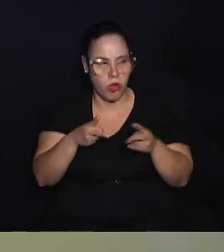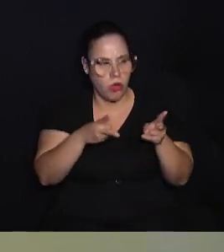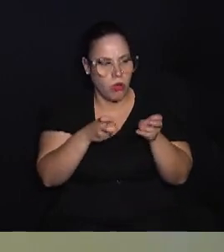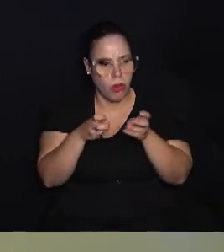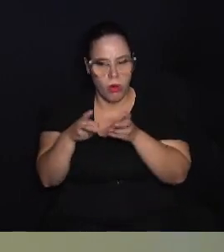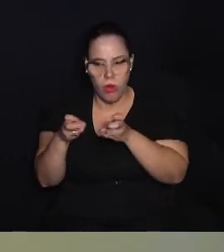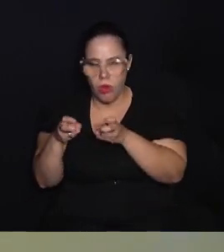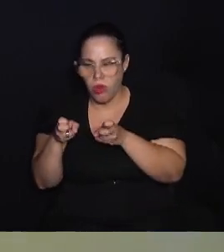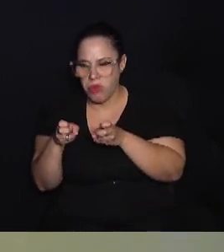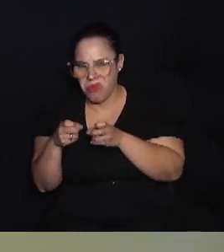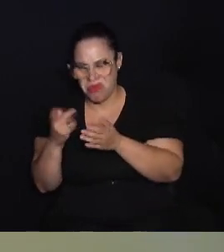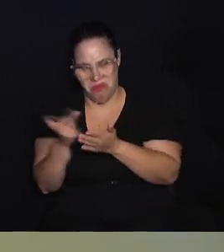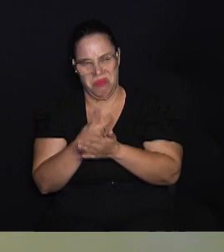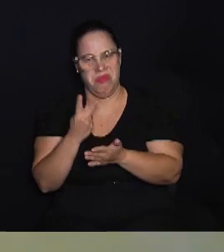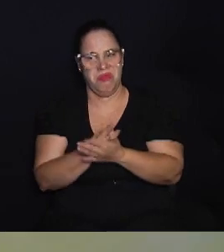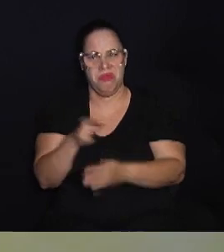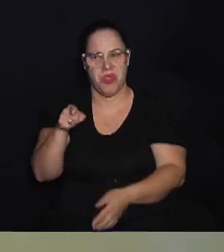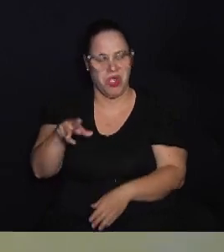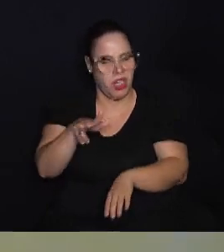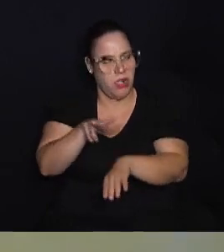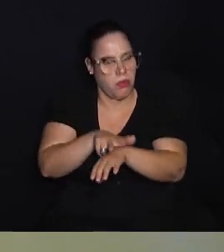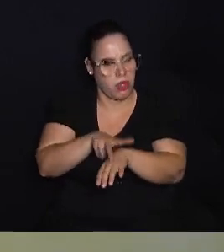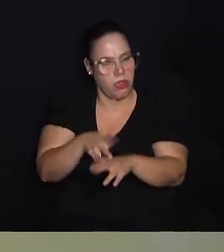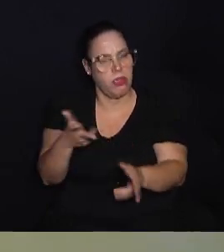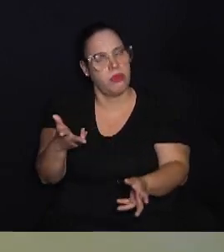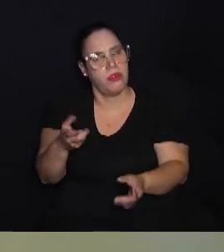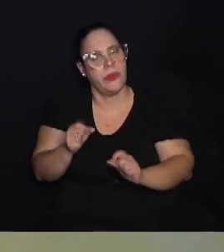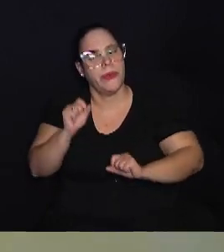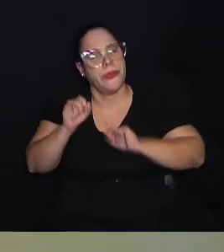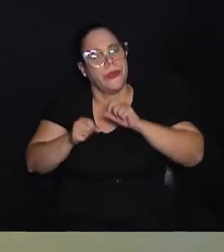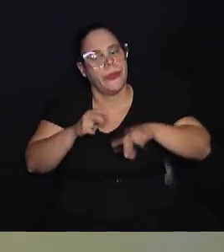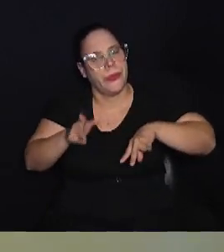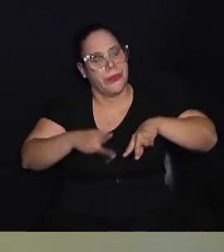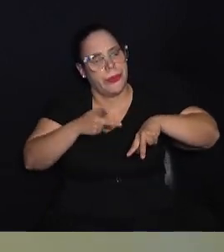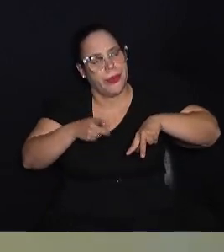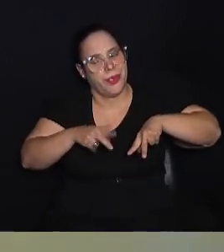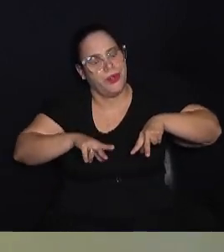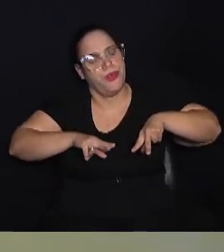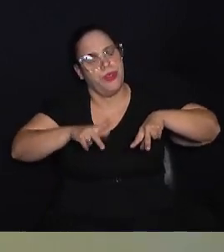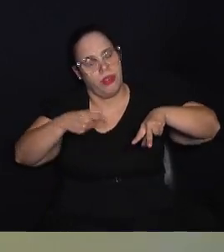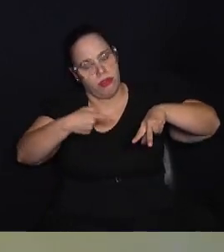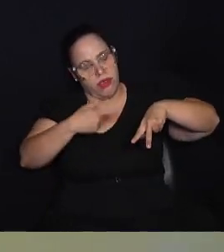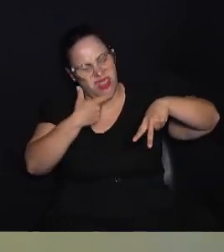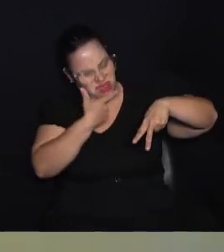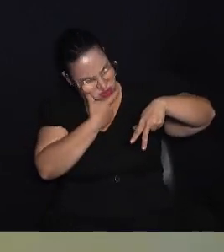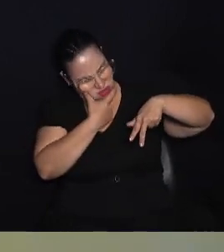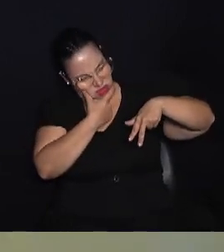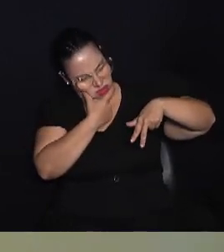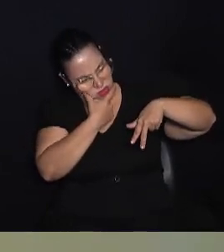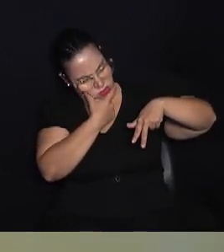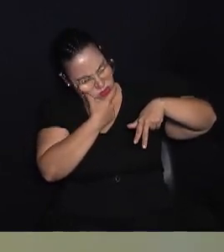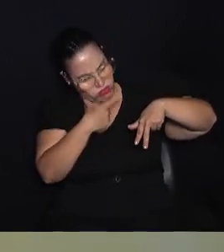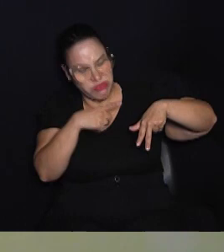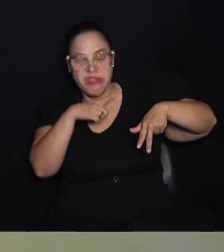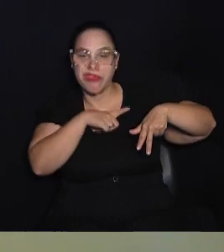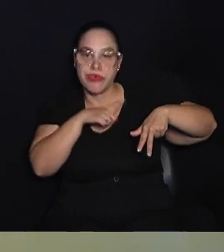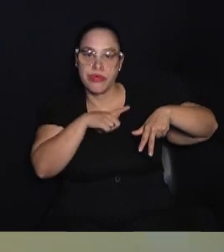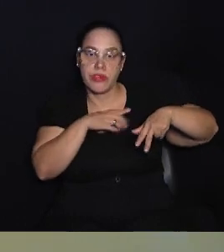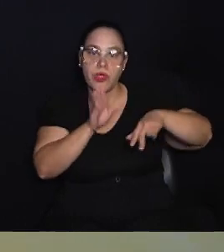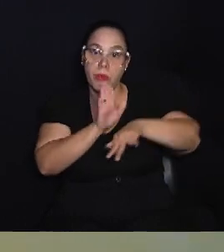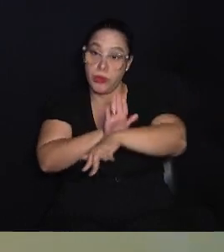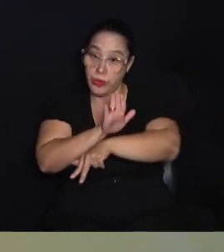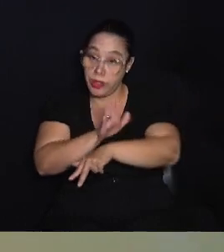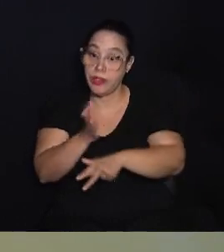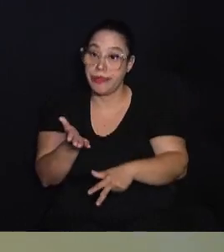está acontecendo de errado com aquele paciente, né? O que está de diferente naquele paciente. E aí a gente tem como